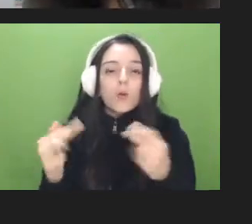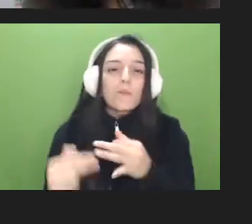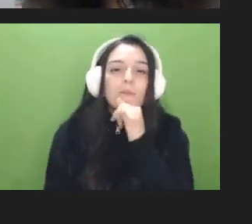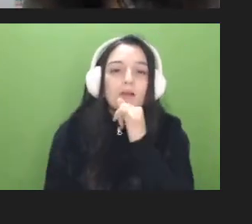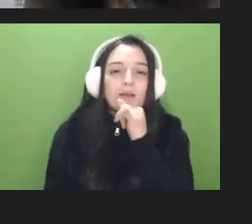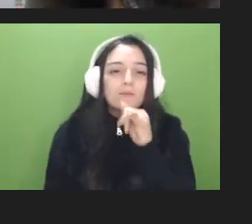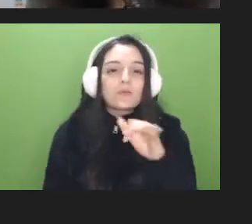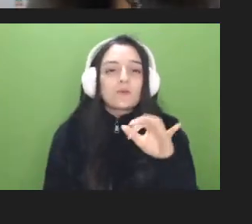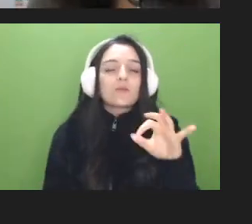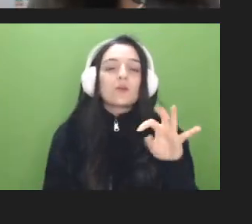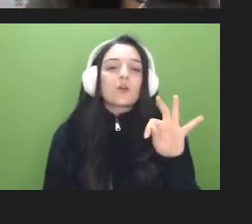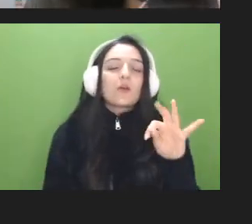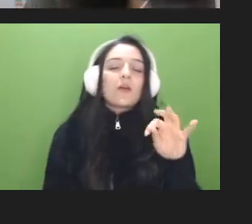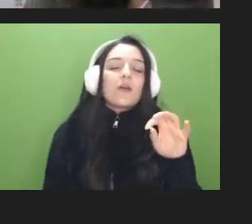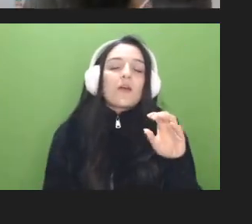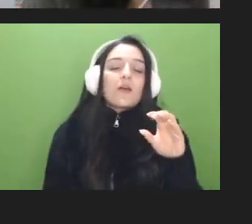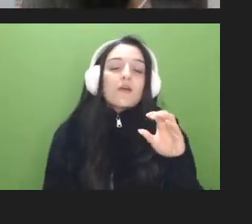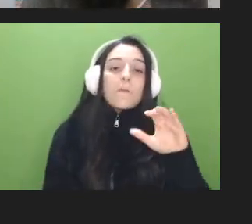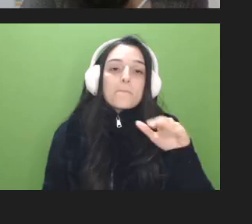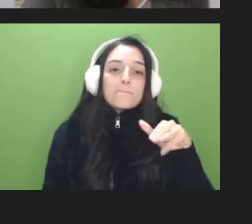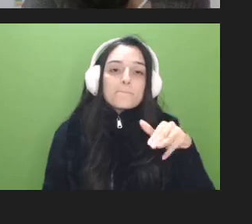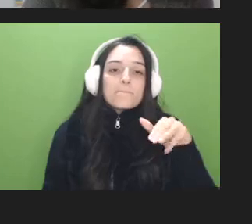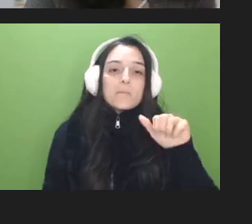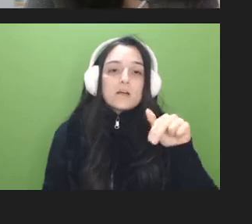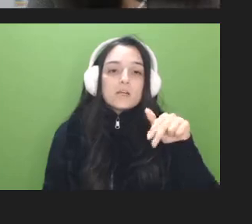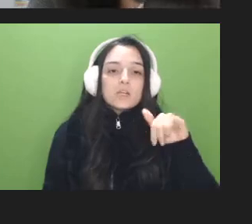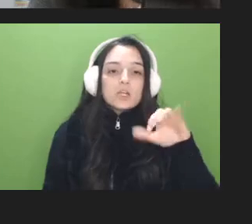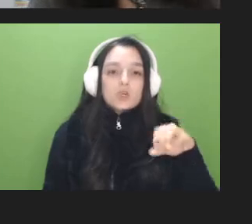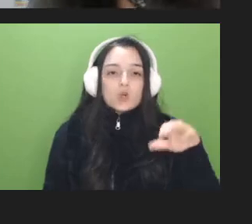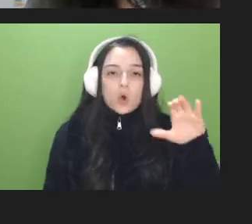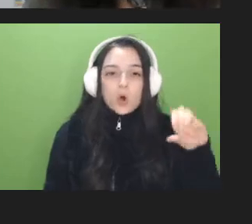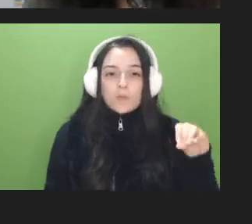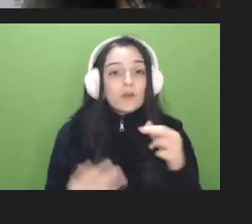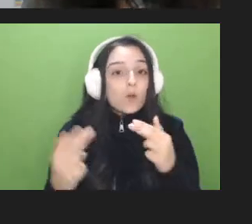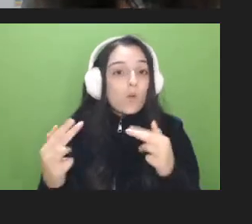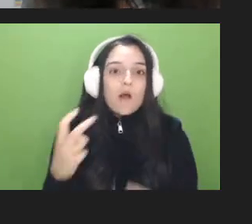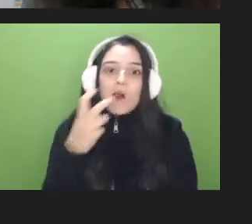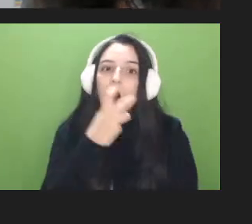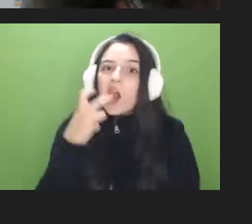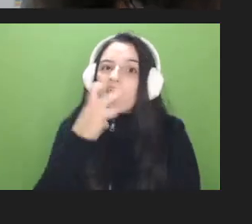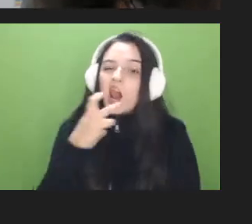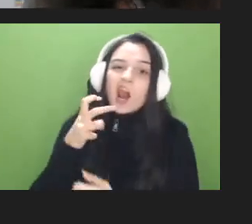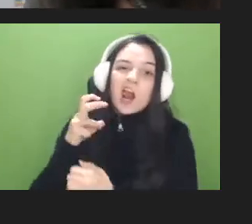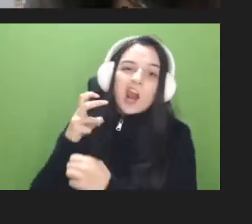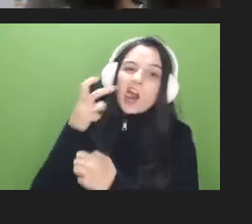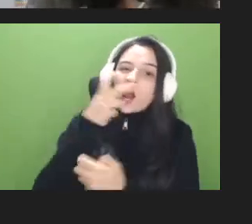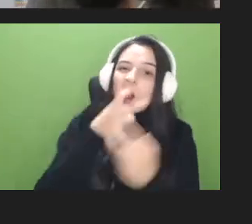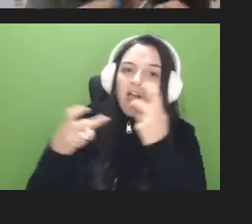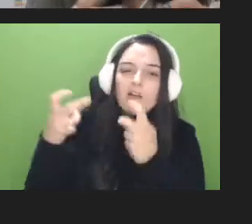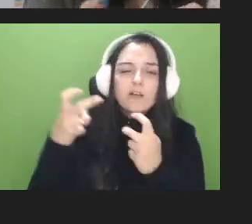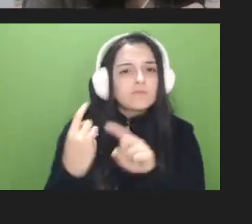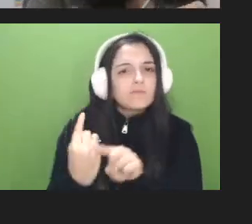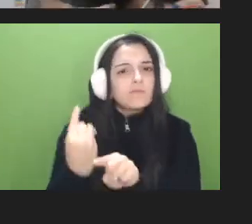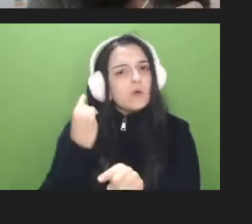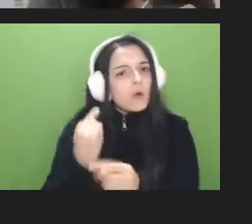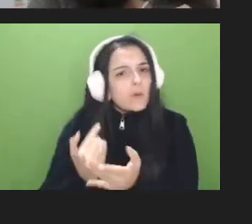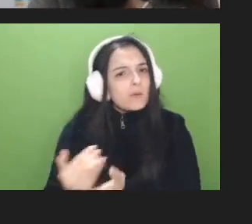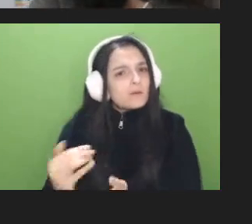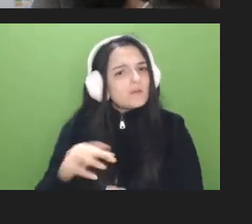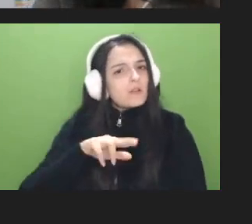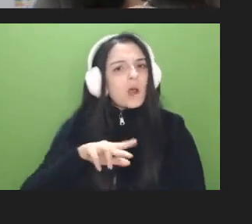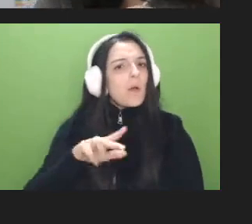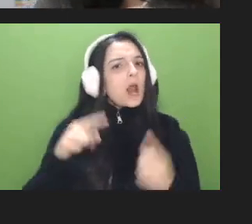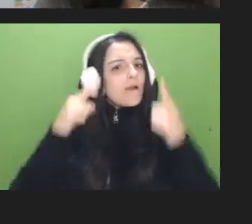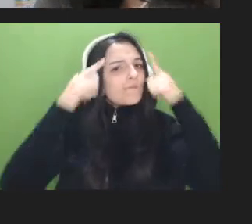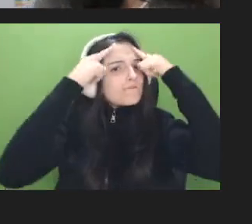práticas oralistas, né? Não foram práticas que se propuseram, talvez violentas a princípio, foram práticas que se propuseram